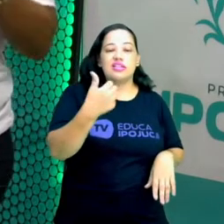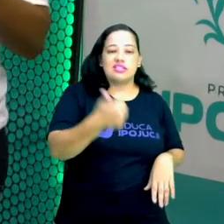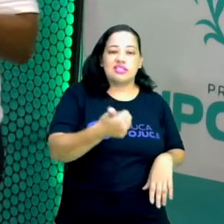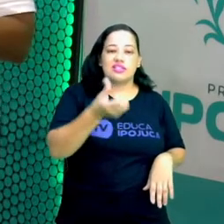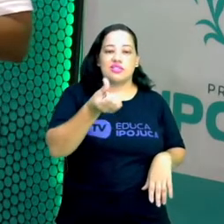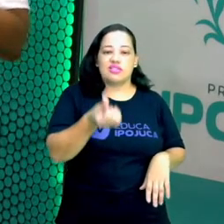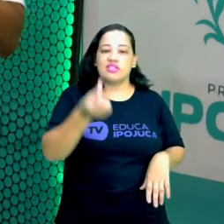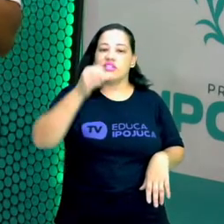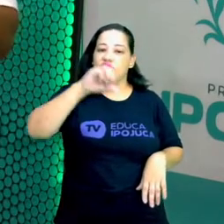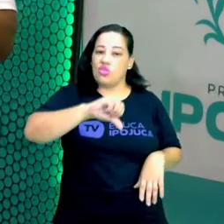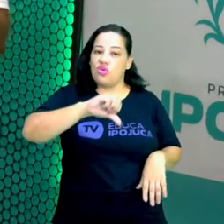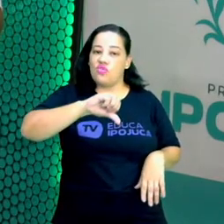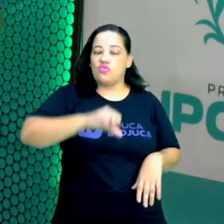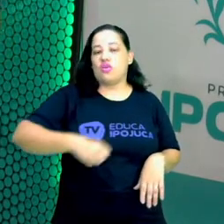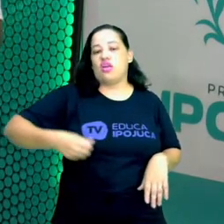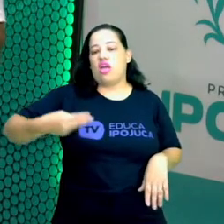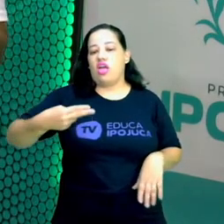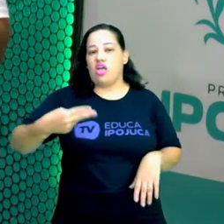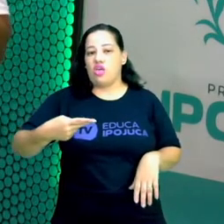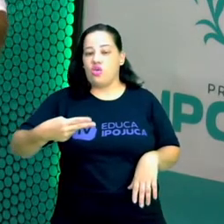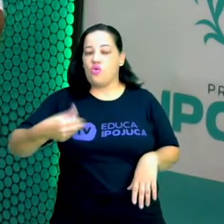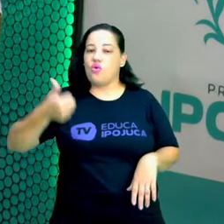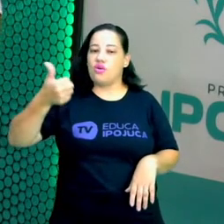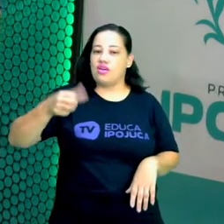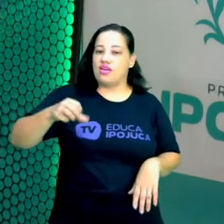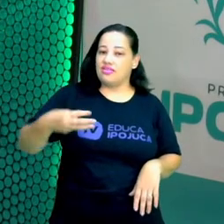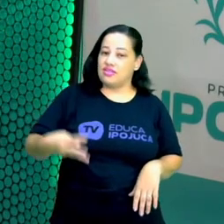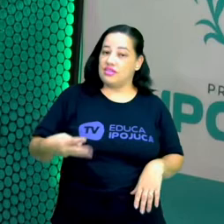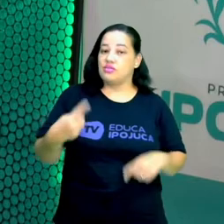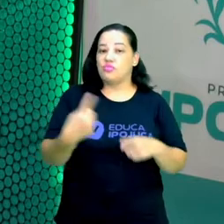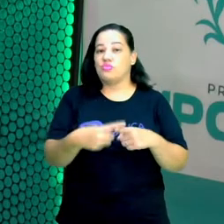13, pois 13 ao quadrado é igual a